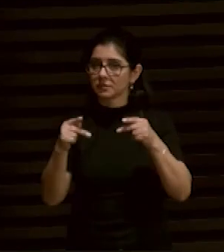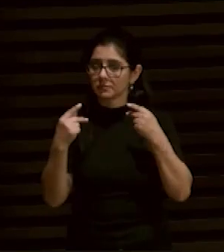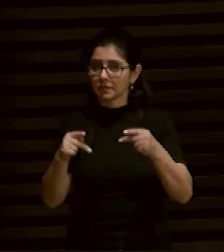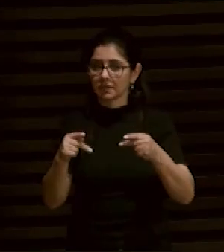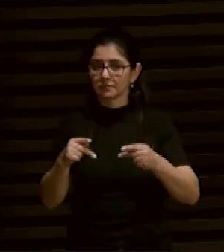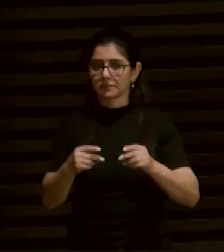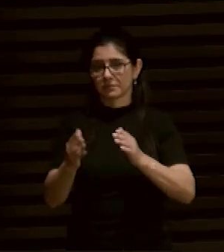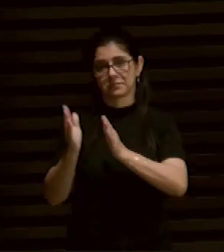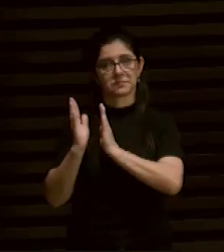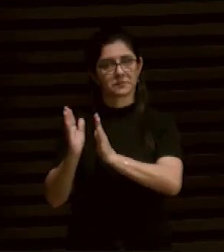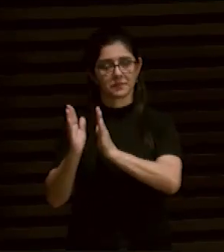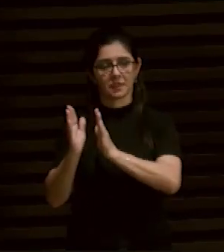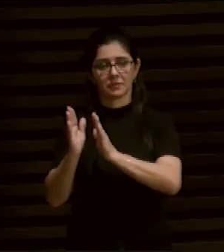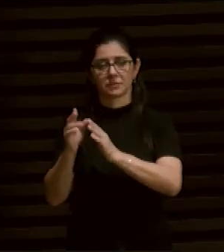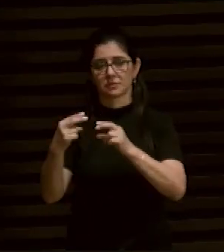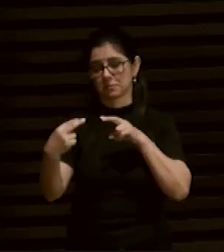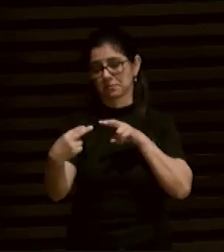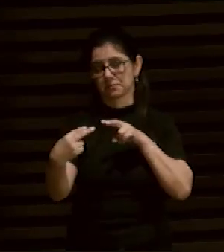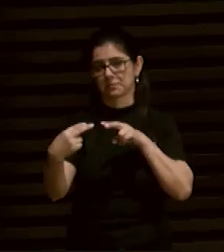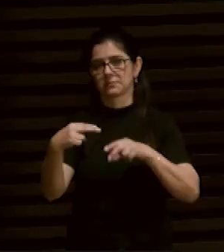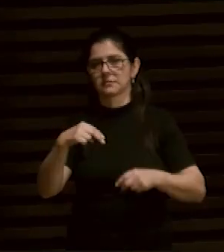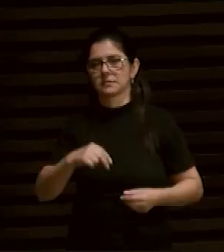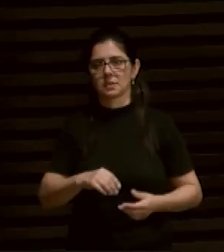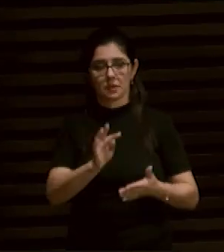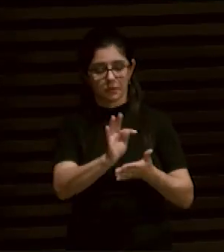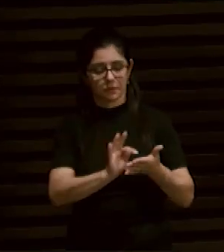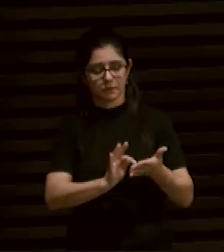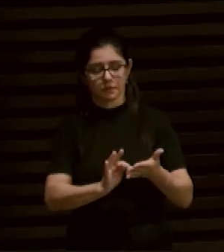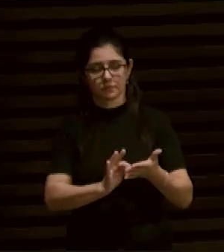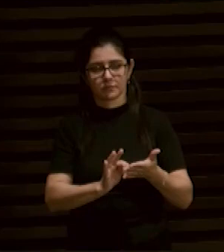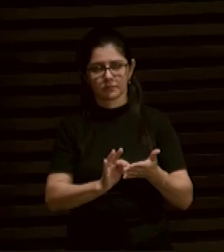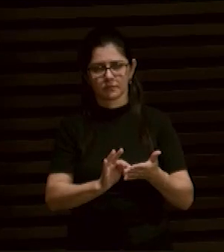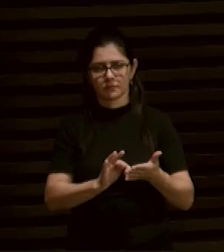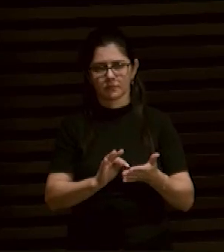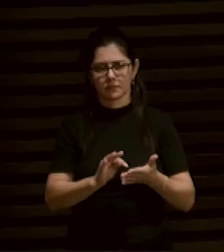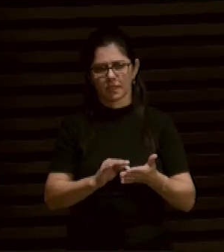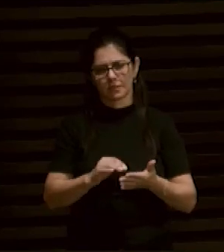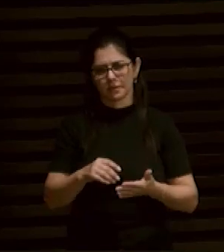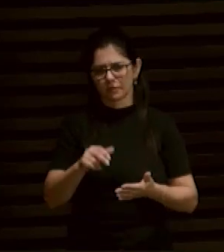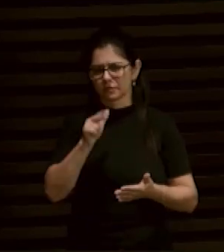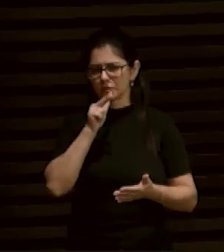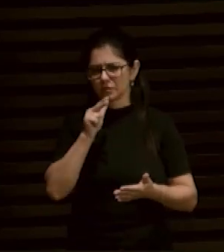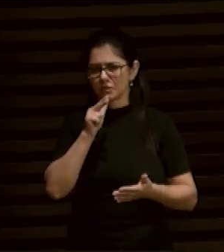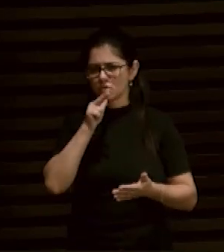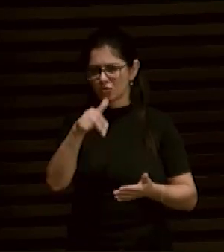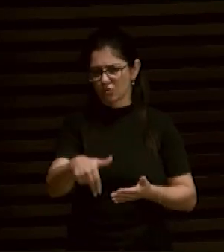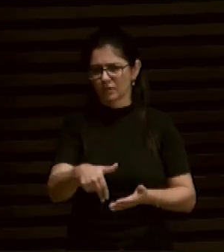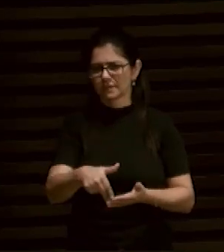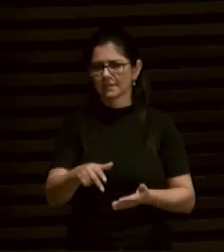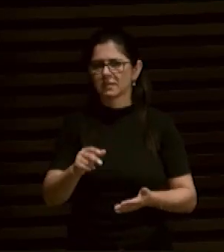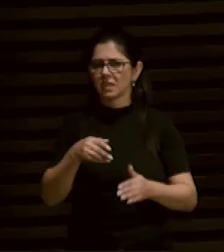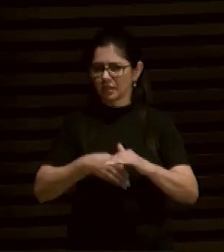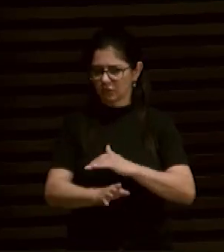E vemos aqui, irmãos, posteriormente, que o texto fala que levantou-se, pois, Jonas e foi a Nínive. E quando voltamos para o capítulo 1,